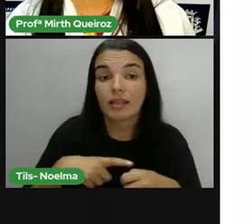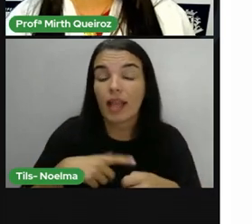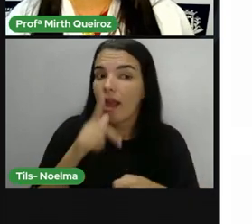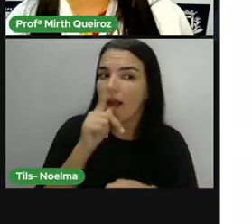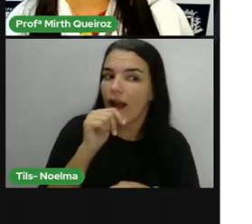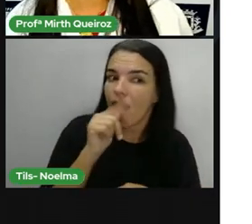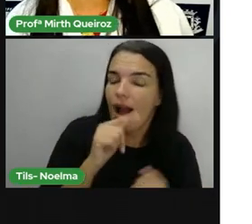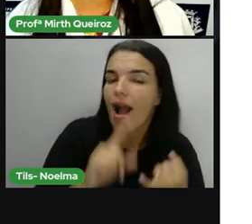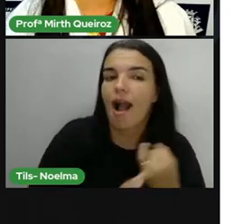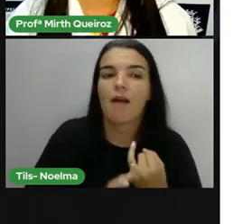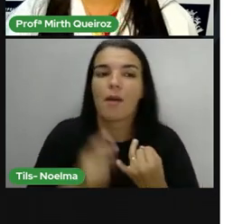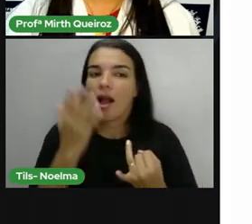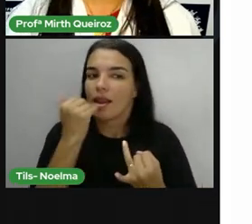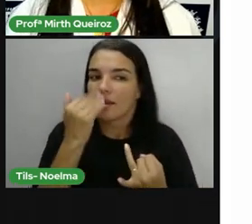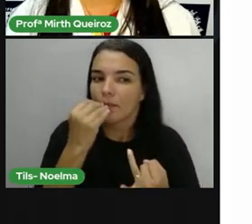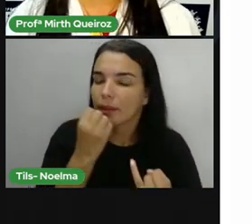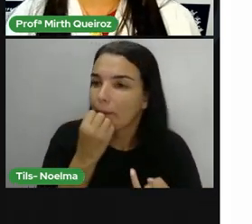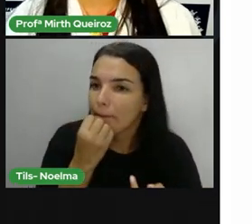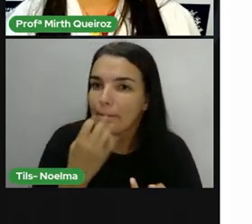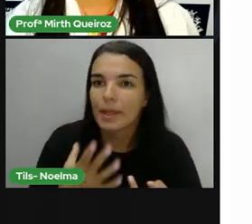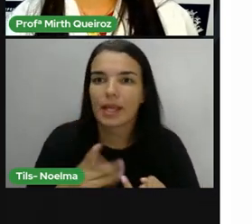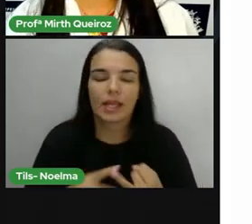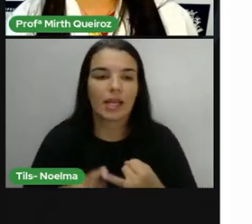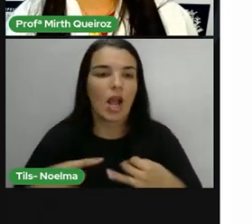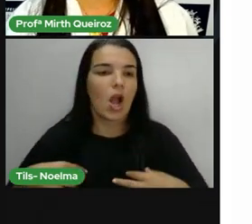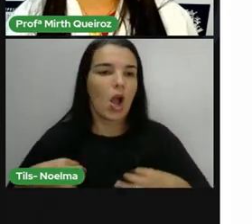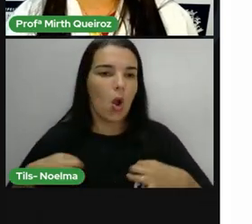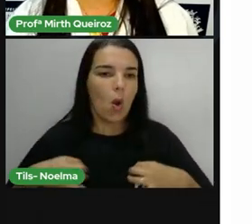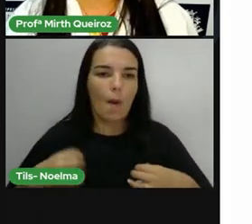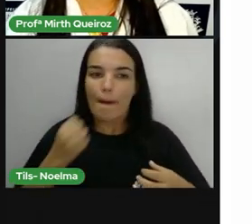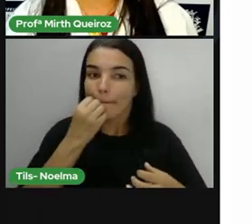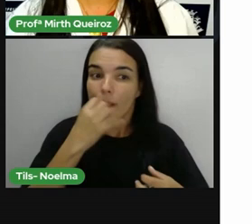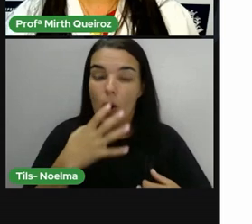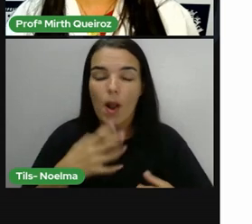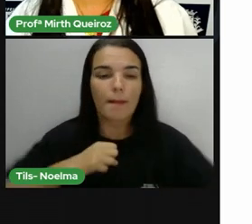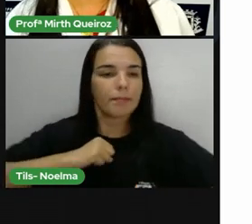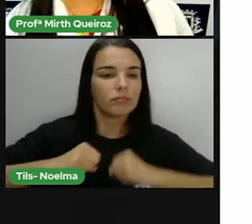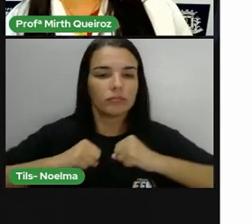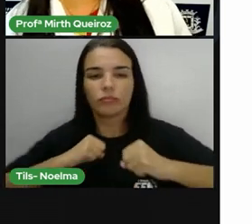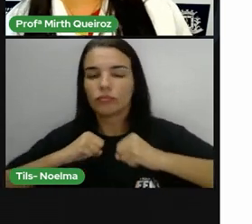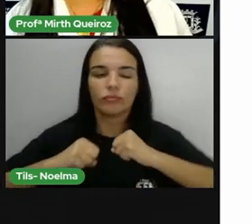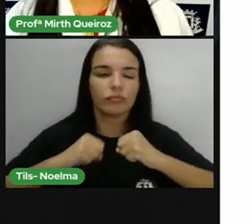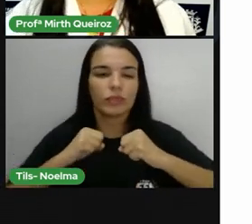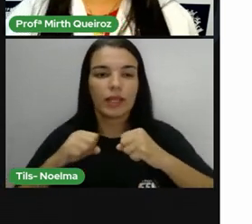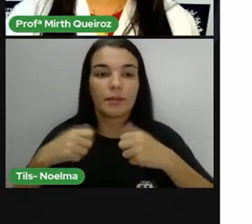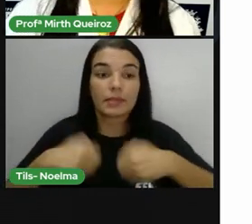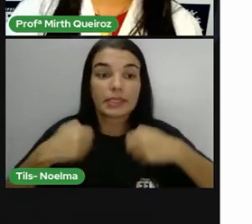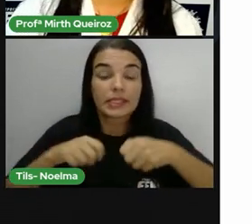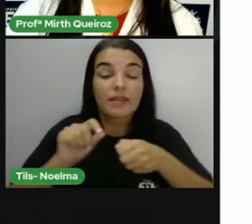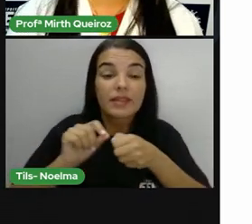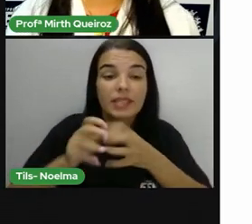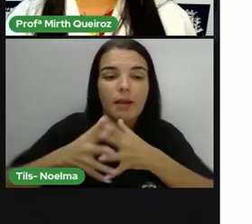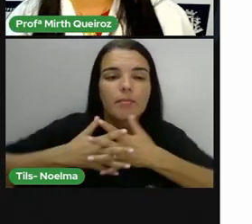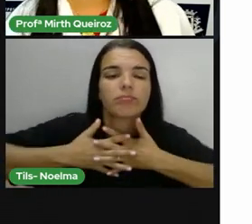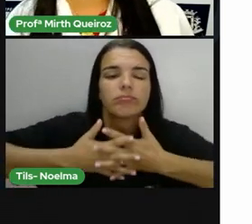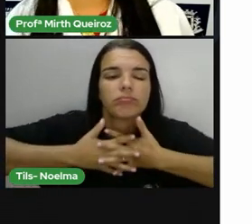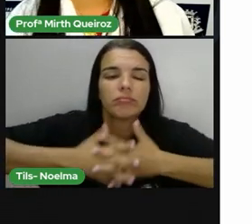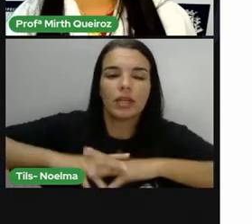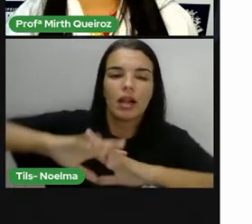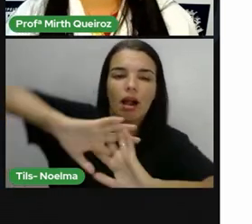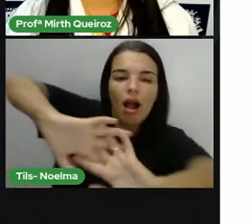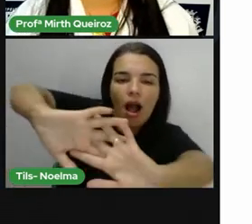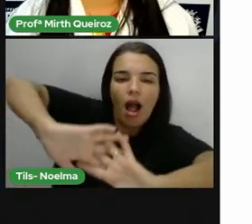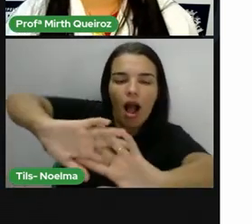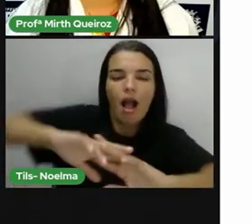hidrate bem, tome bastante água, que a gente esteja com roupas confortáveis também, que a gente faça alongamento tanto no início quanto no final